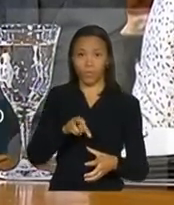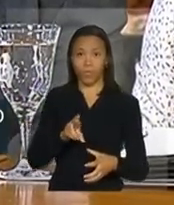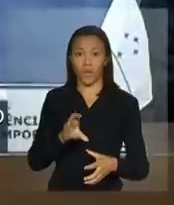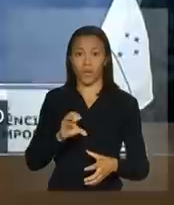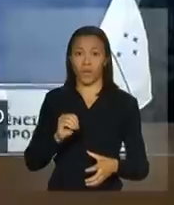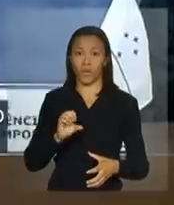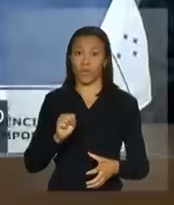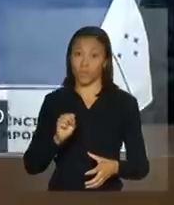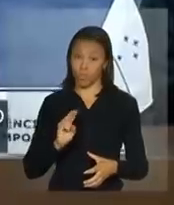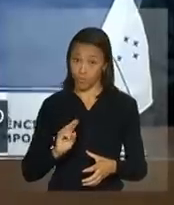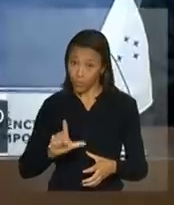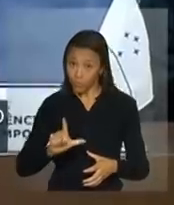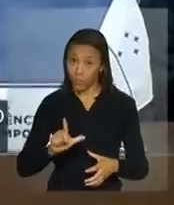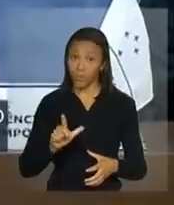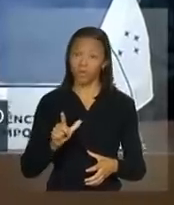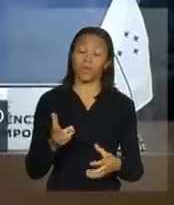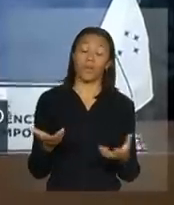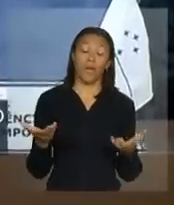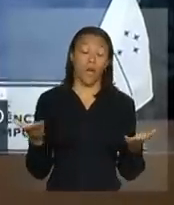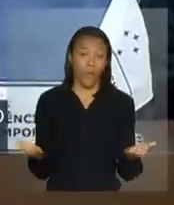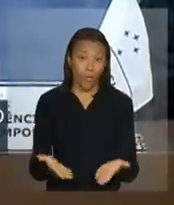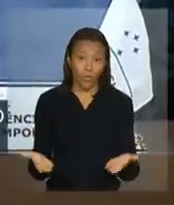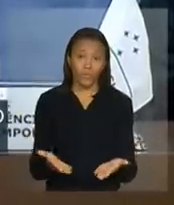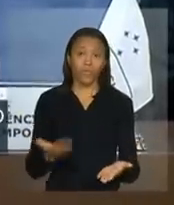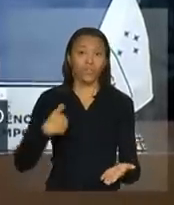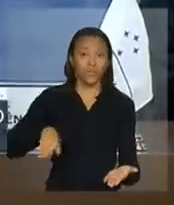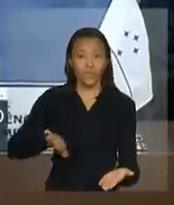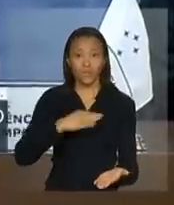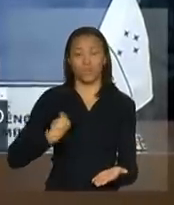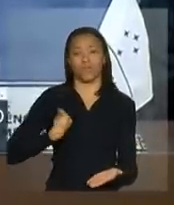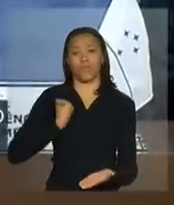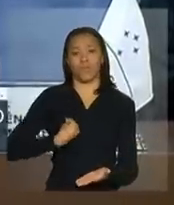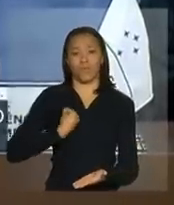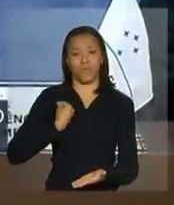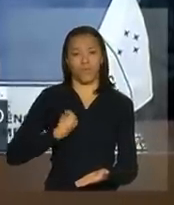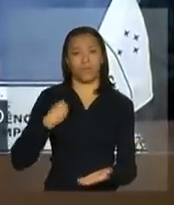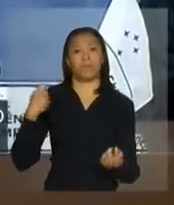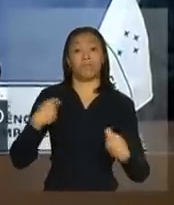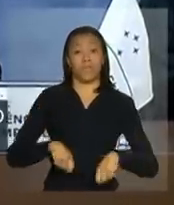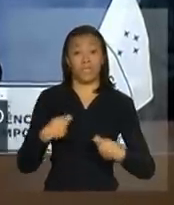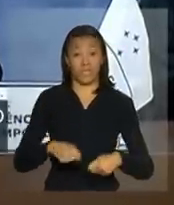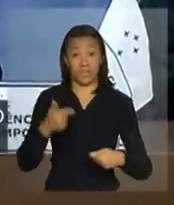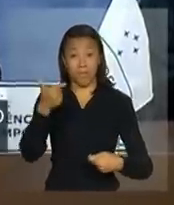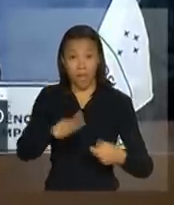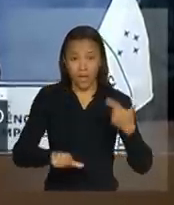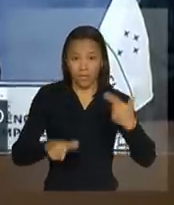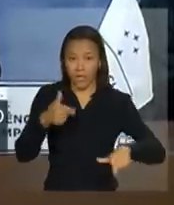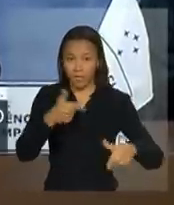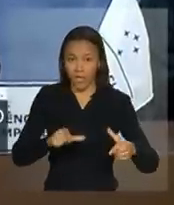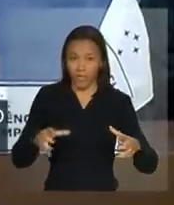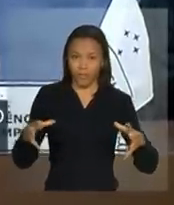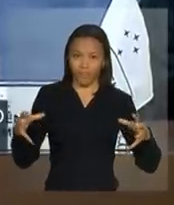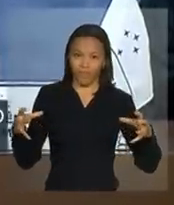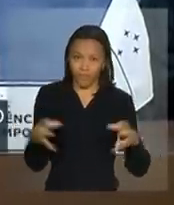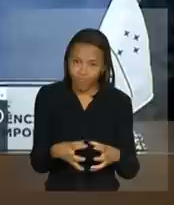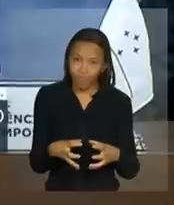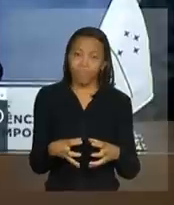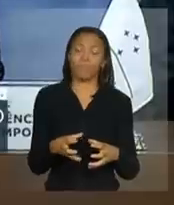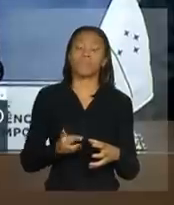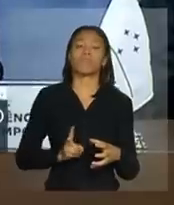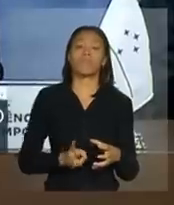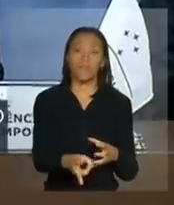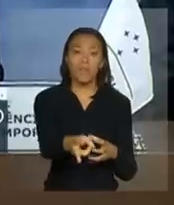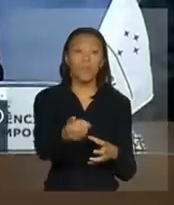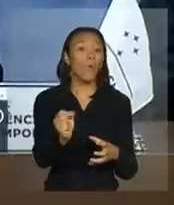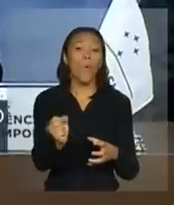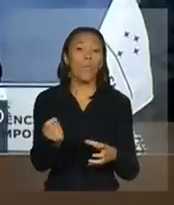nas condições em que nós estamos, tem de integrar-se cada vez mais, integrar-se através